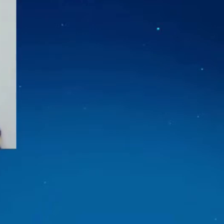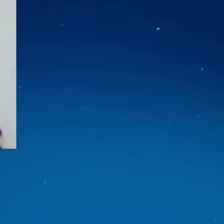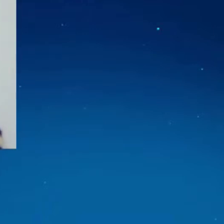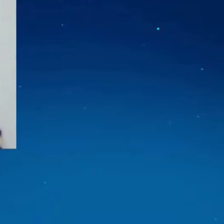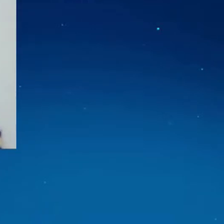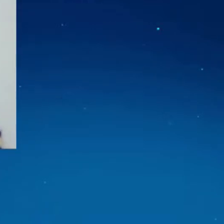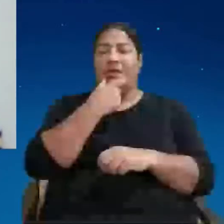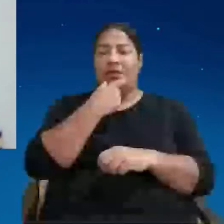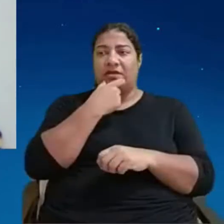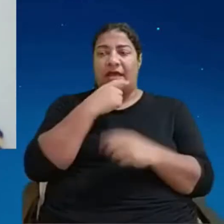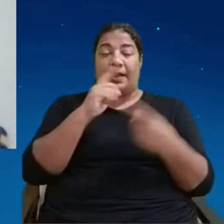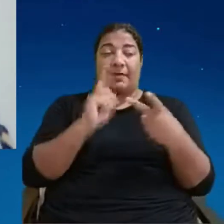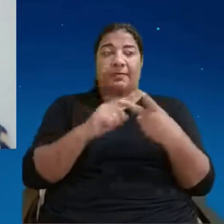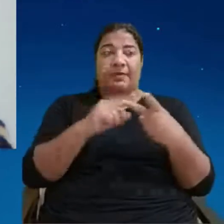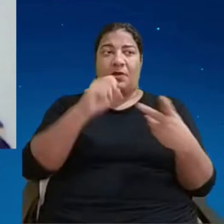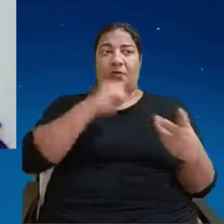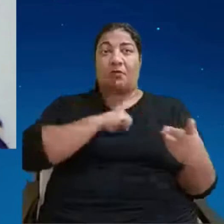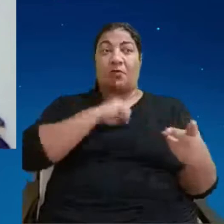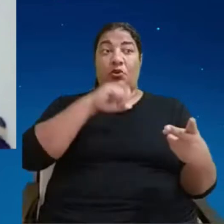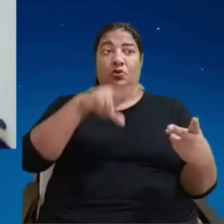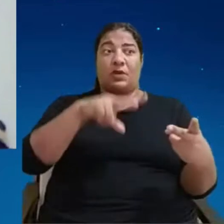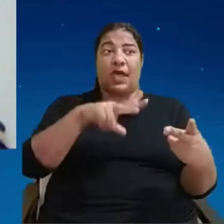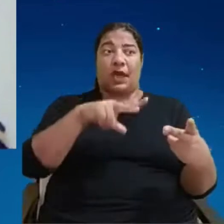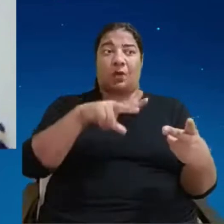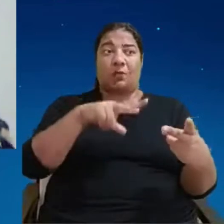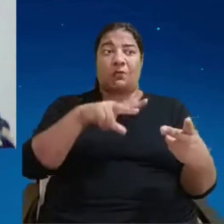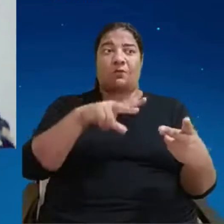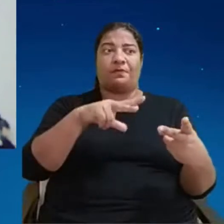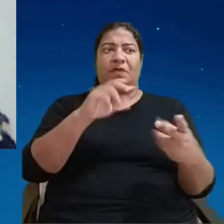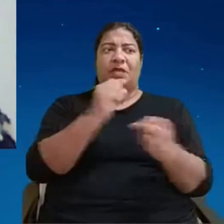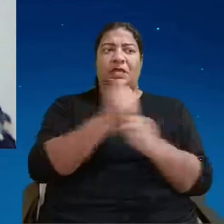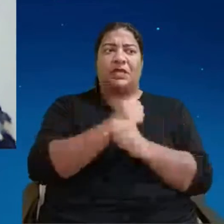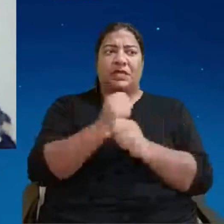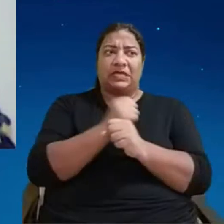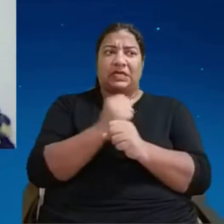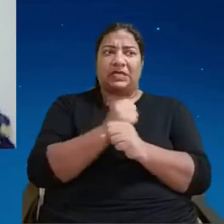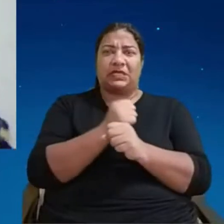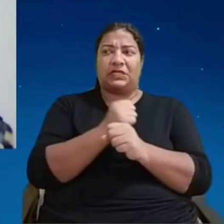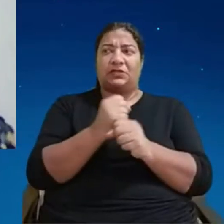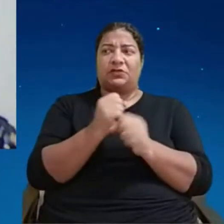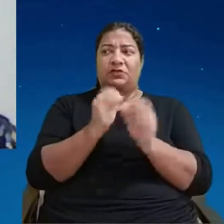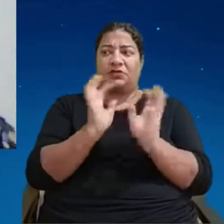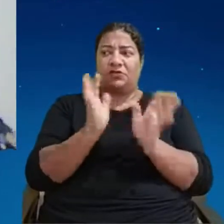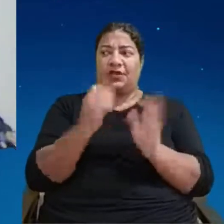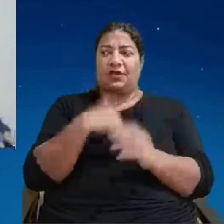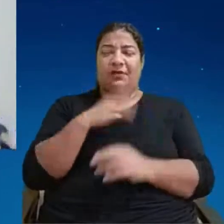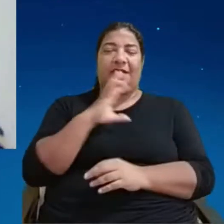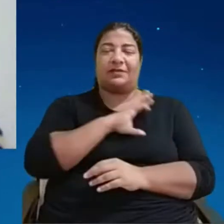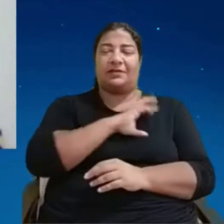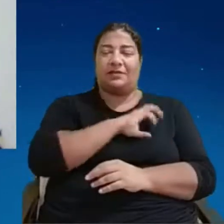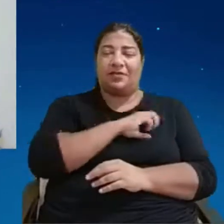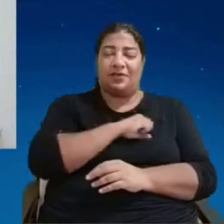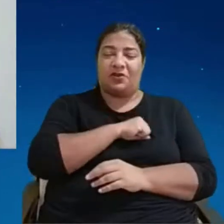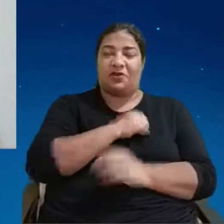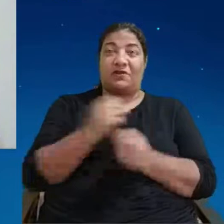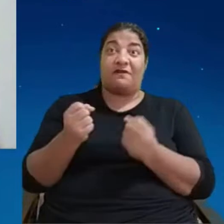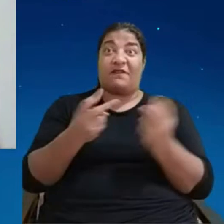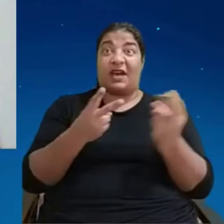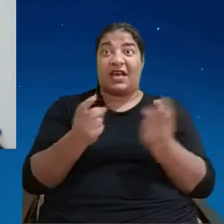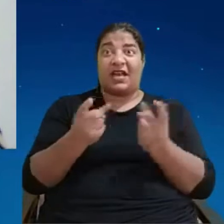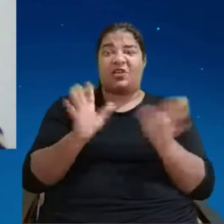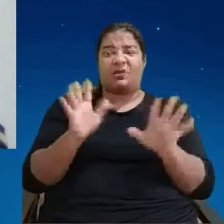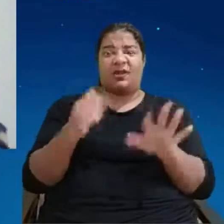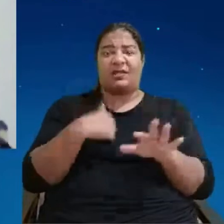meio, e são muitos anos de adoração pelo varejo. Só que eu também sou empresária, então,